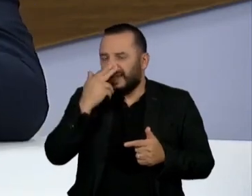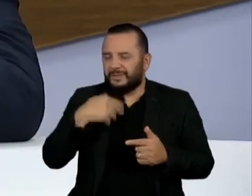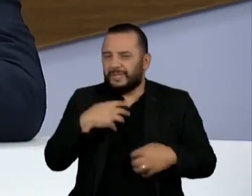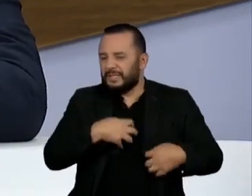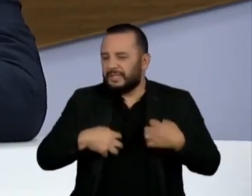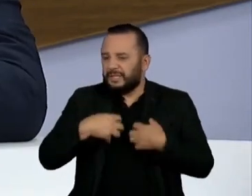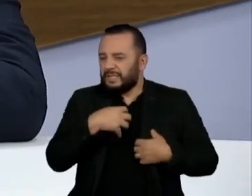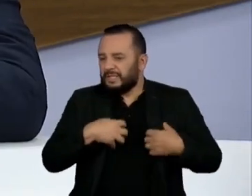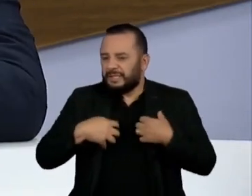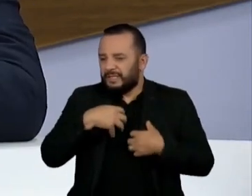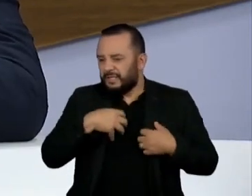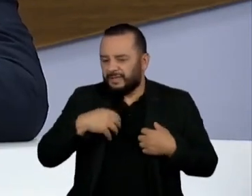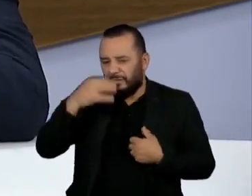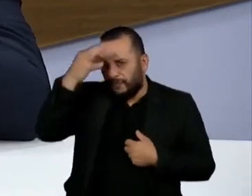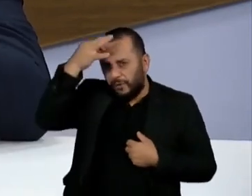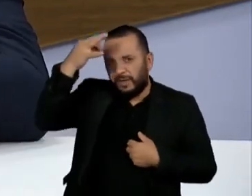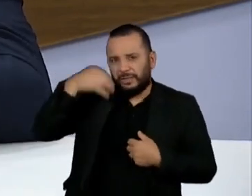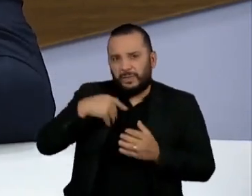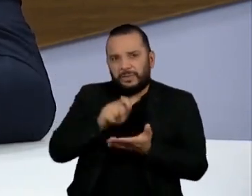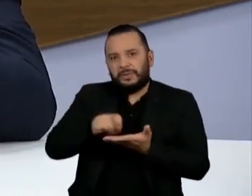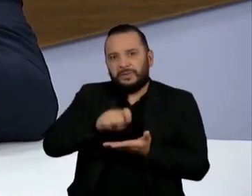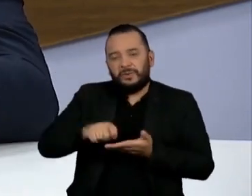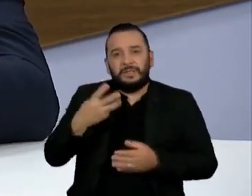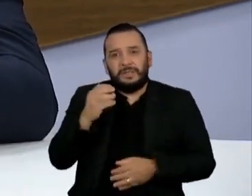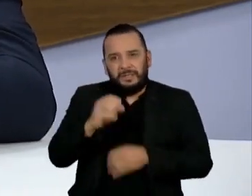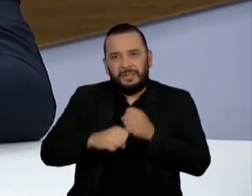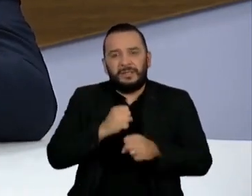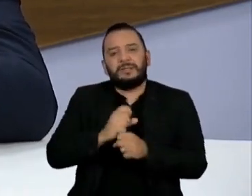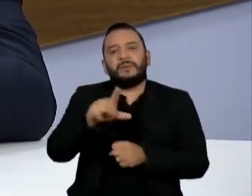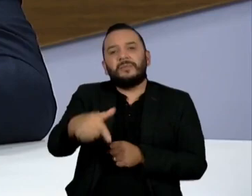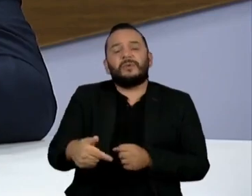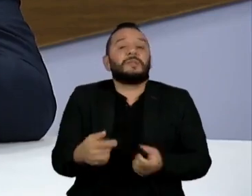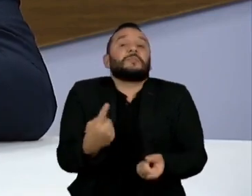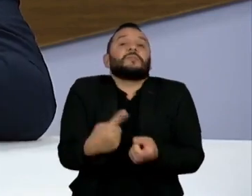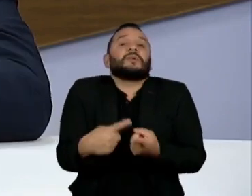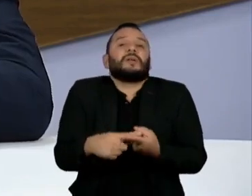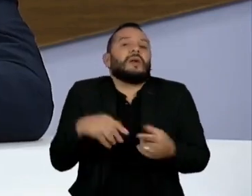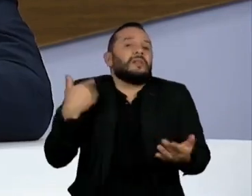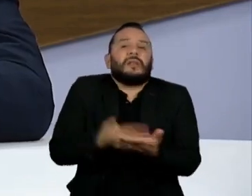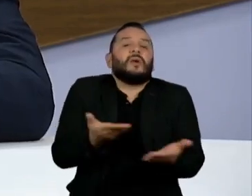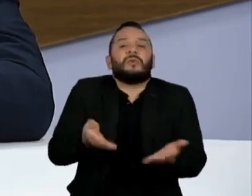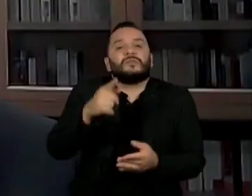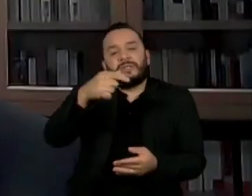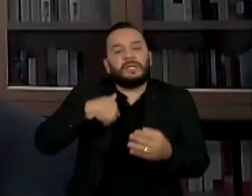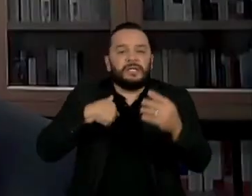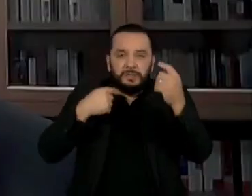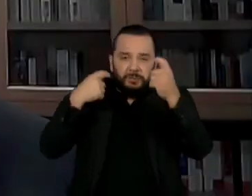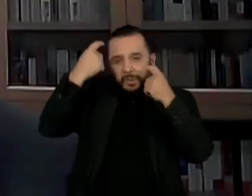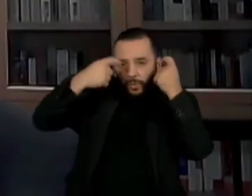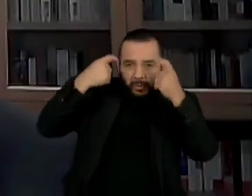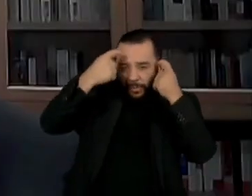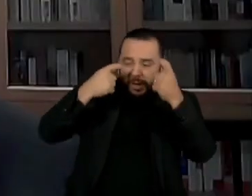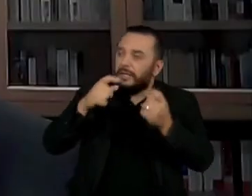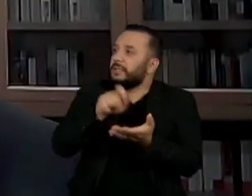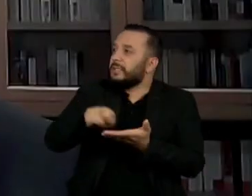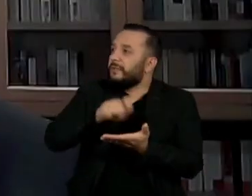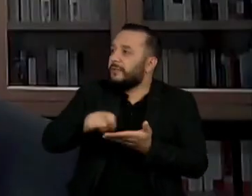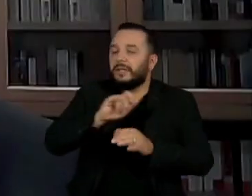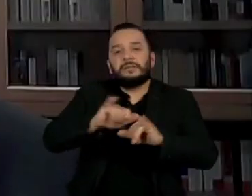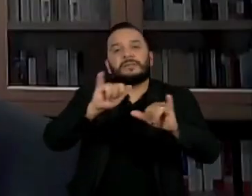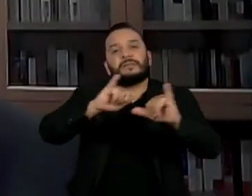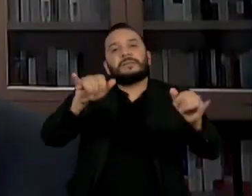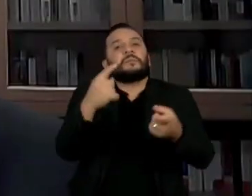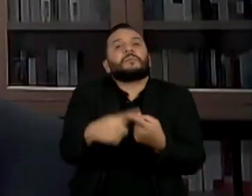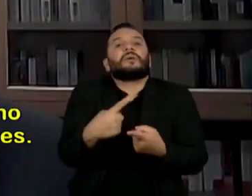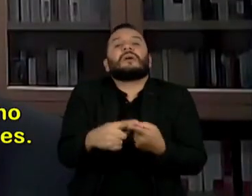30 anos desse ensaio, Why Bother, por que se importar ainda hoje em escrever. Ficção,